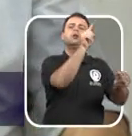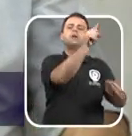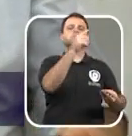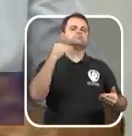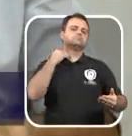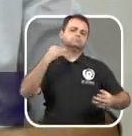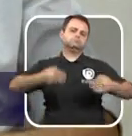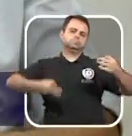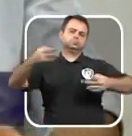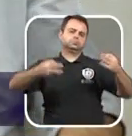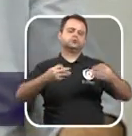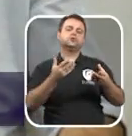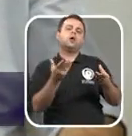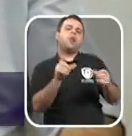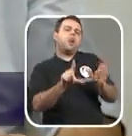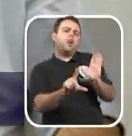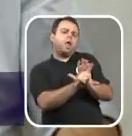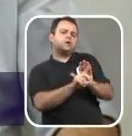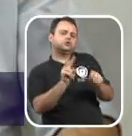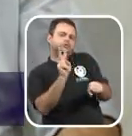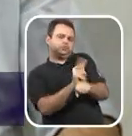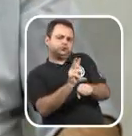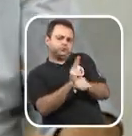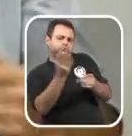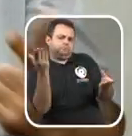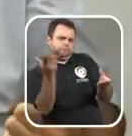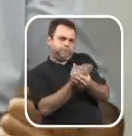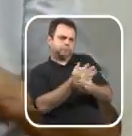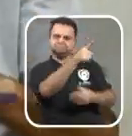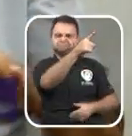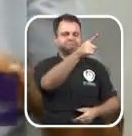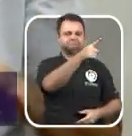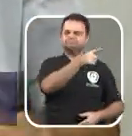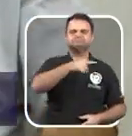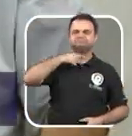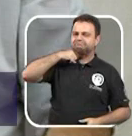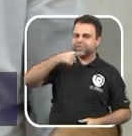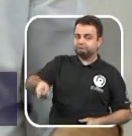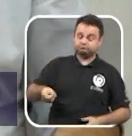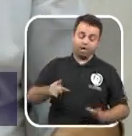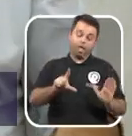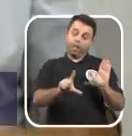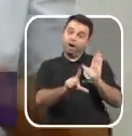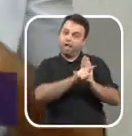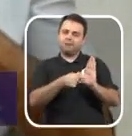nós aprovamos, o prefeito vetou, nós derrubamos o veto. Então, a lei está valendo. Eles não conseguiram liminar, a lei está valendo.